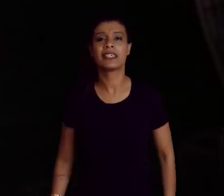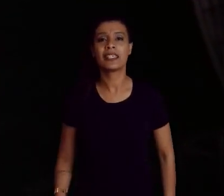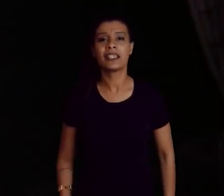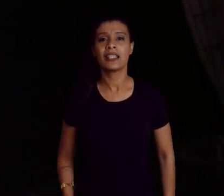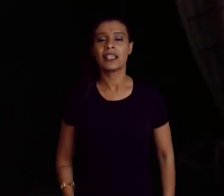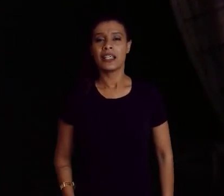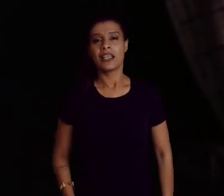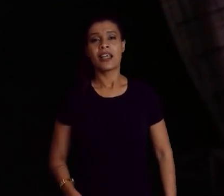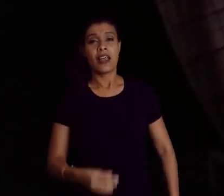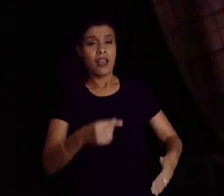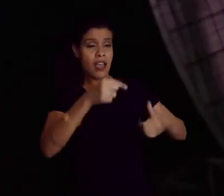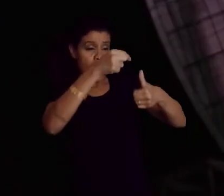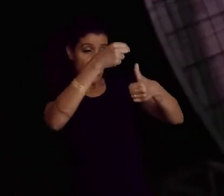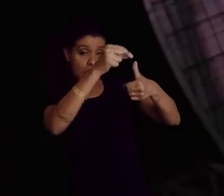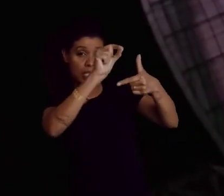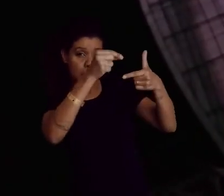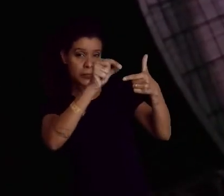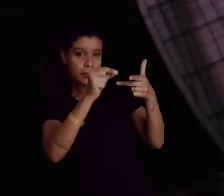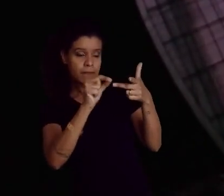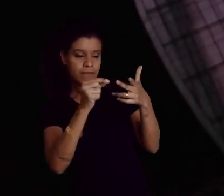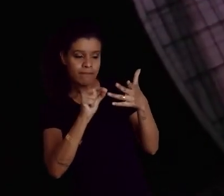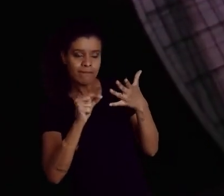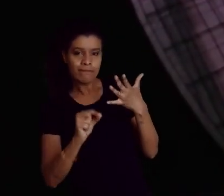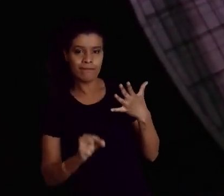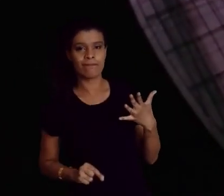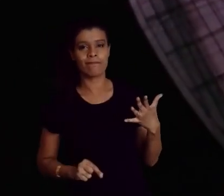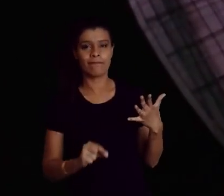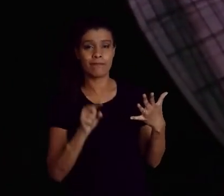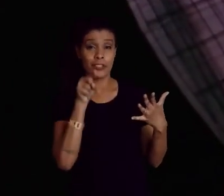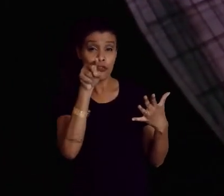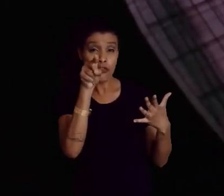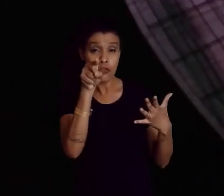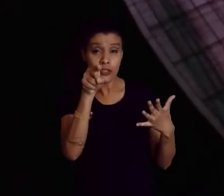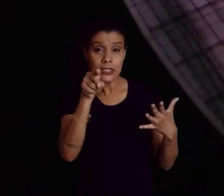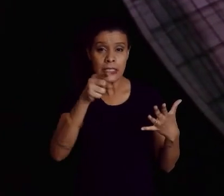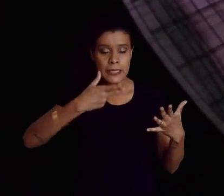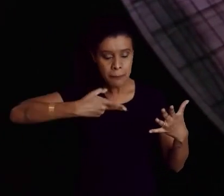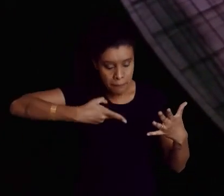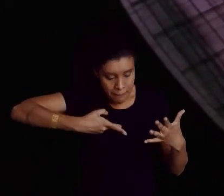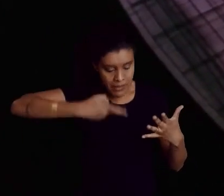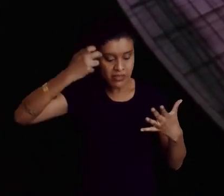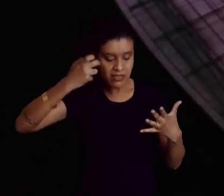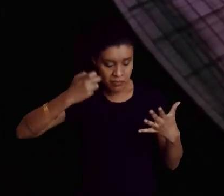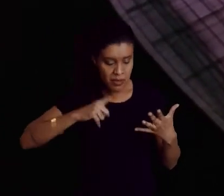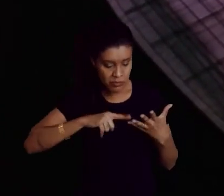faça uma lista de coisas que você acabou de observar que você precisa melhorar, ajustar para se relacionar.